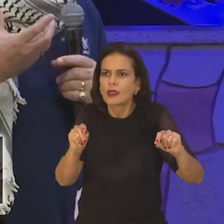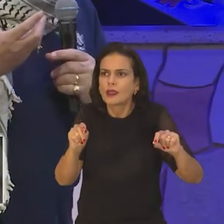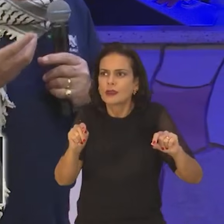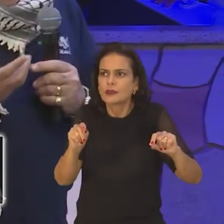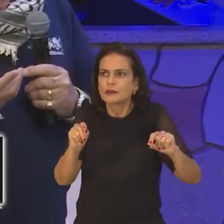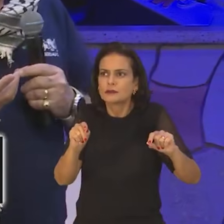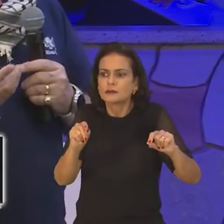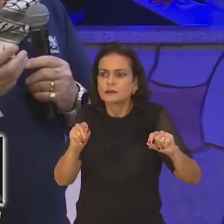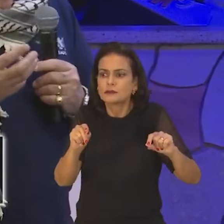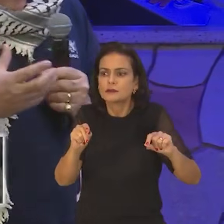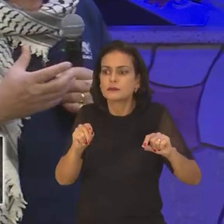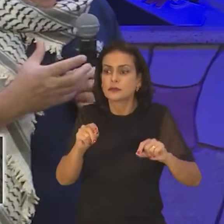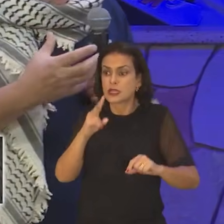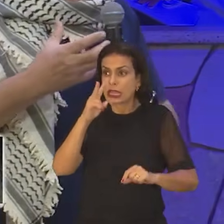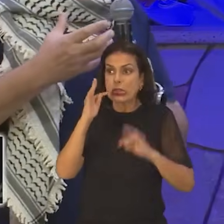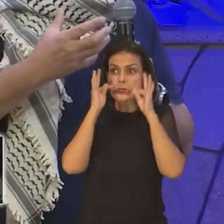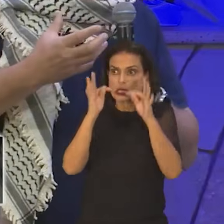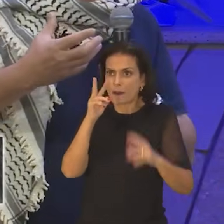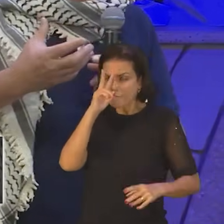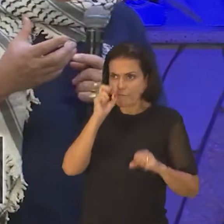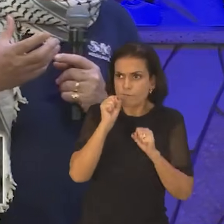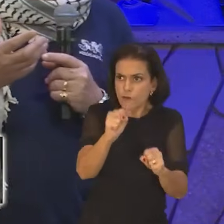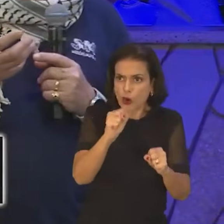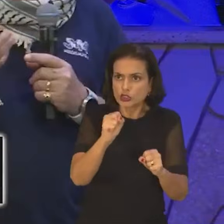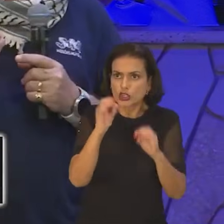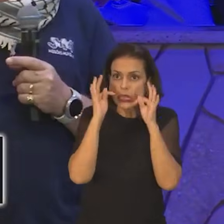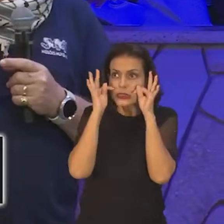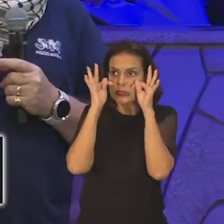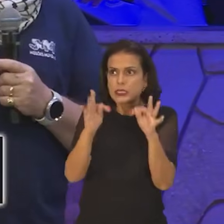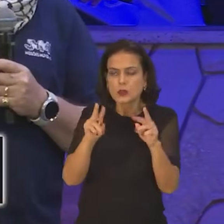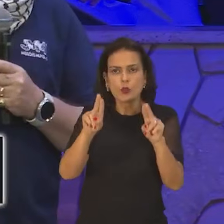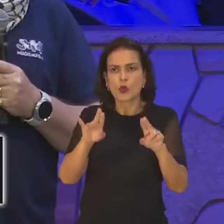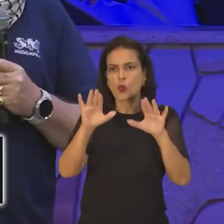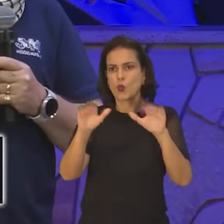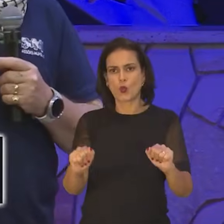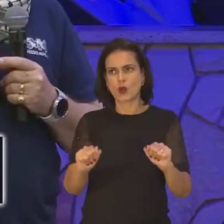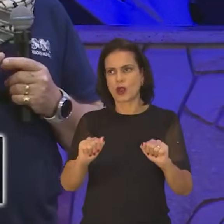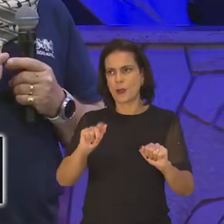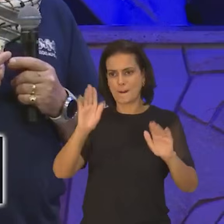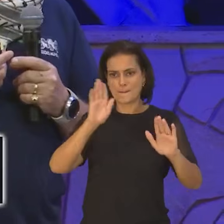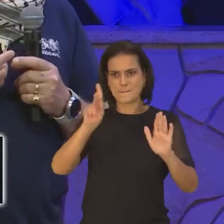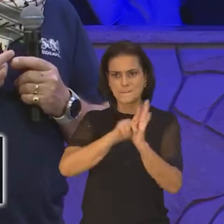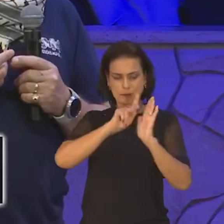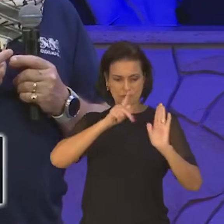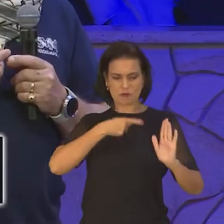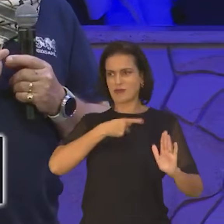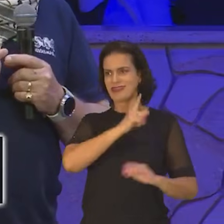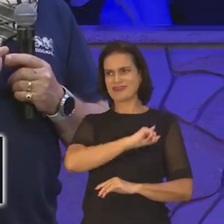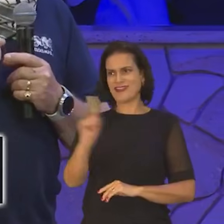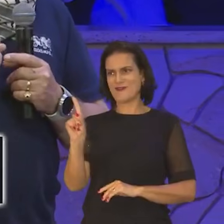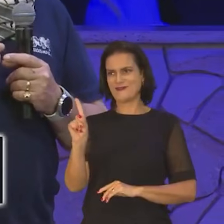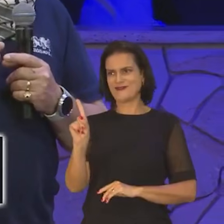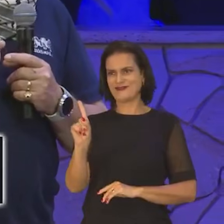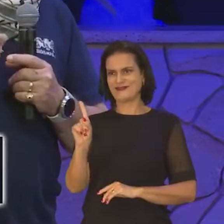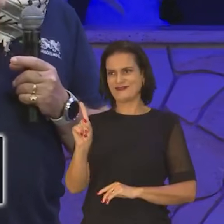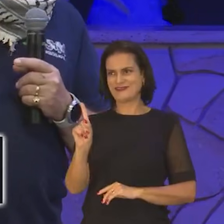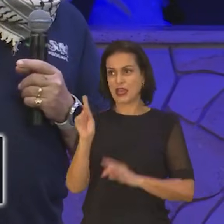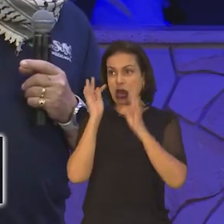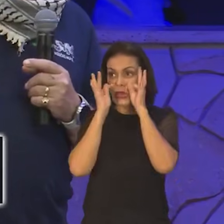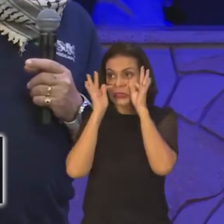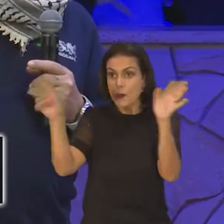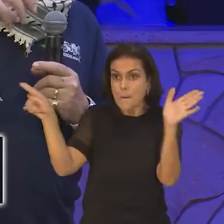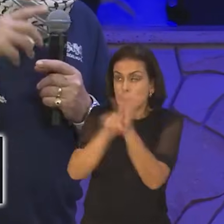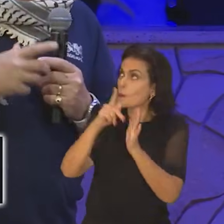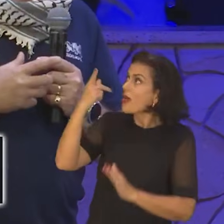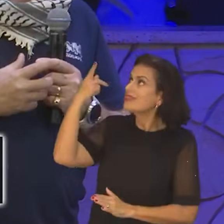tem testemunho forte e tal. O testemunho jamais é nosso. Mas sim, é